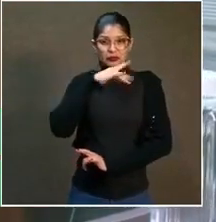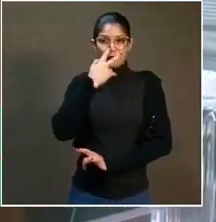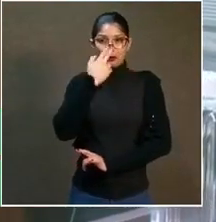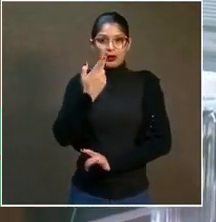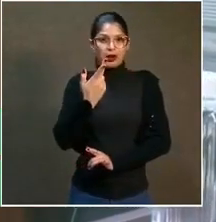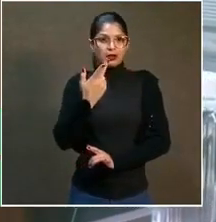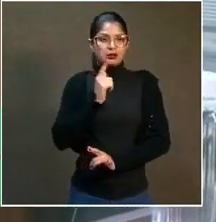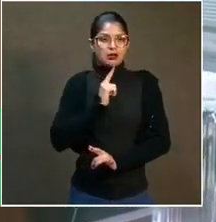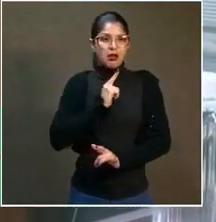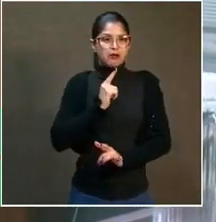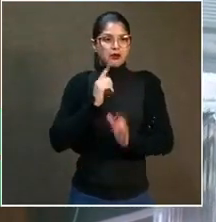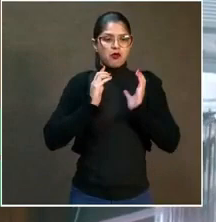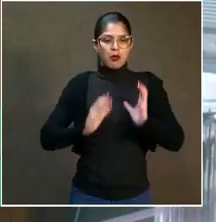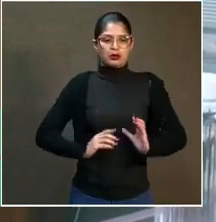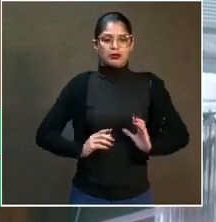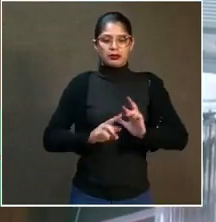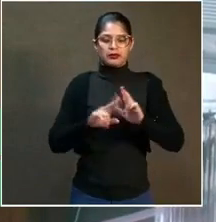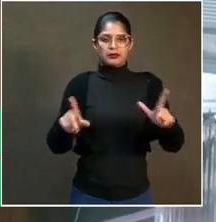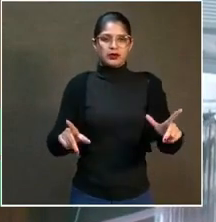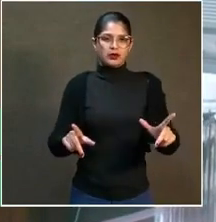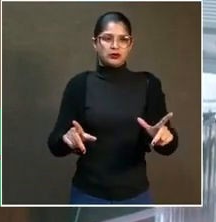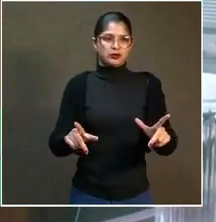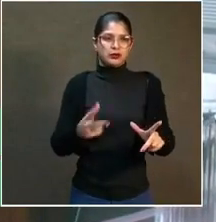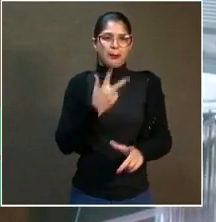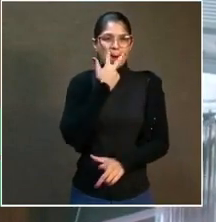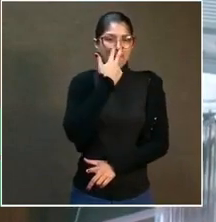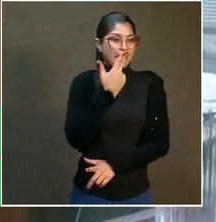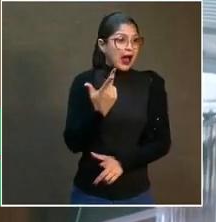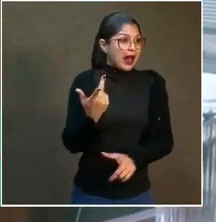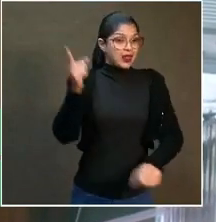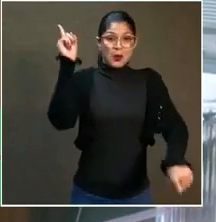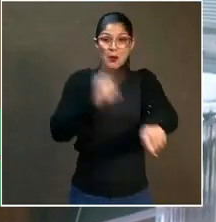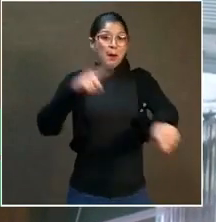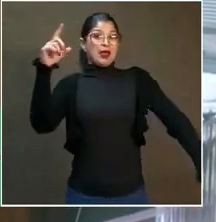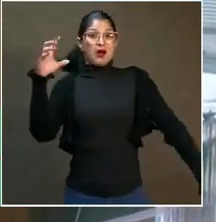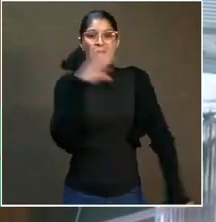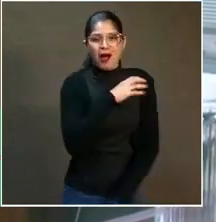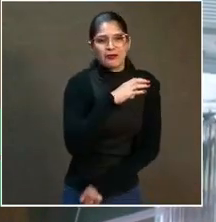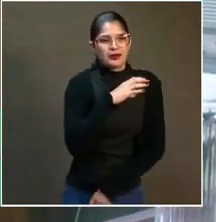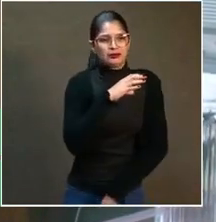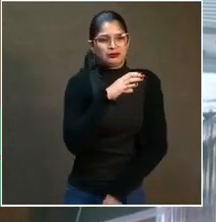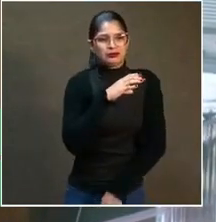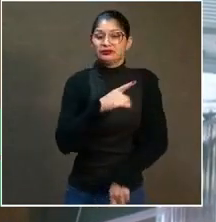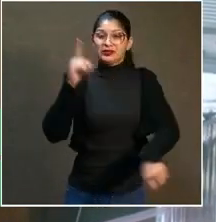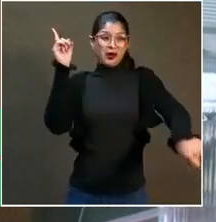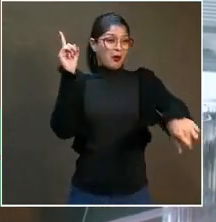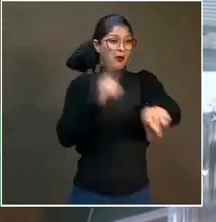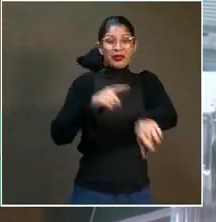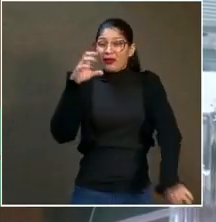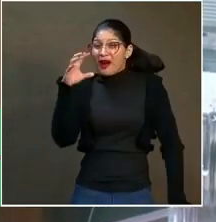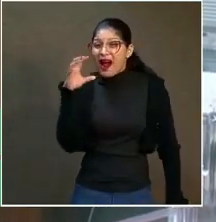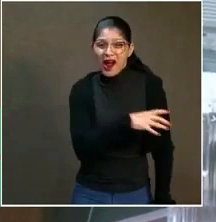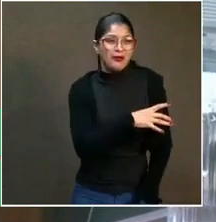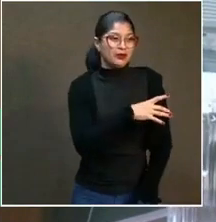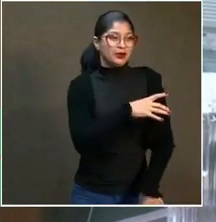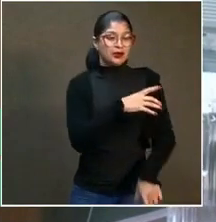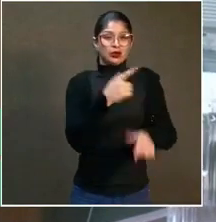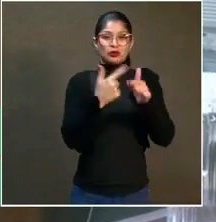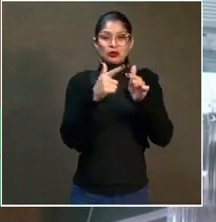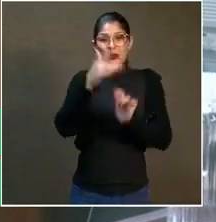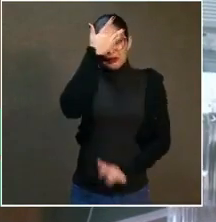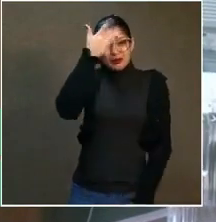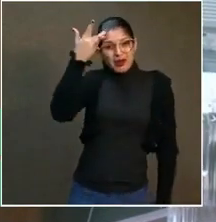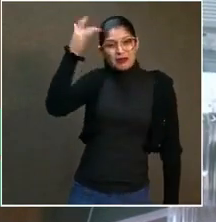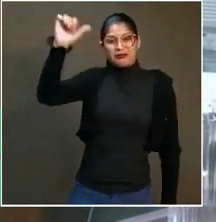praticou a conduta. Foi um lapso momentâneo. Foi um lapso momentâneo de perturbação da